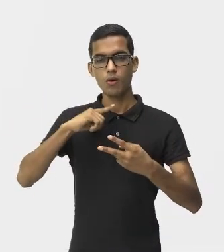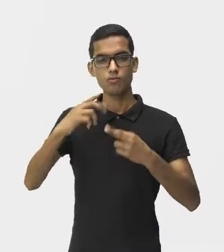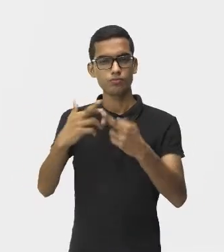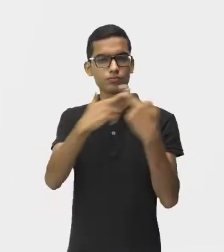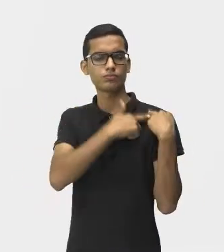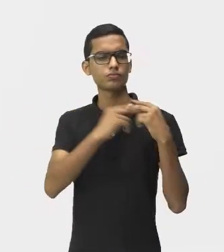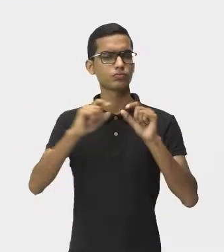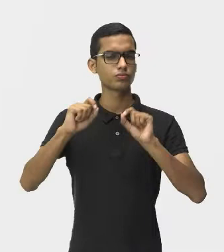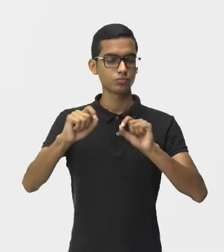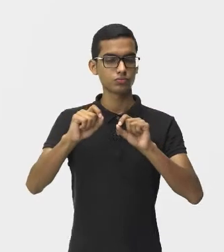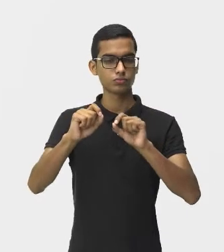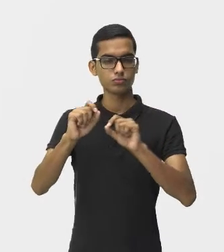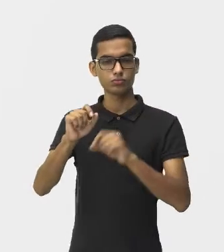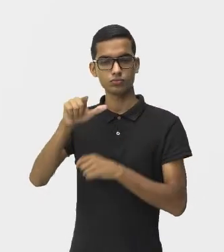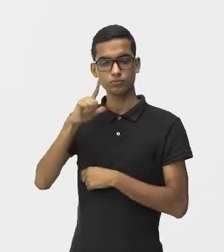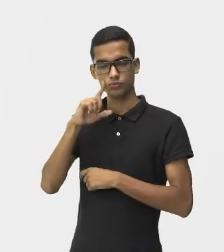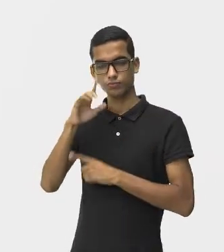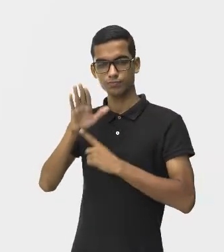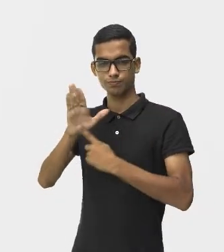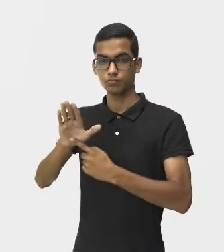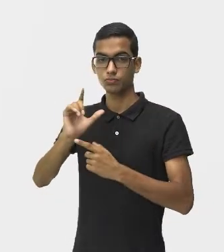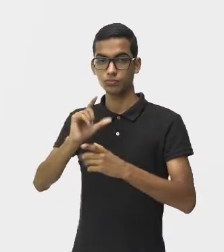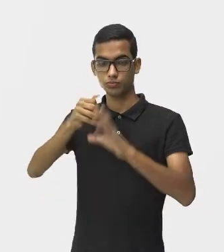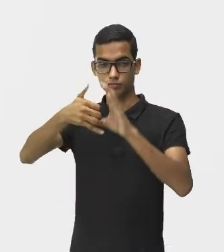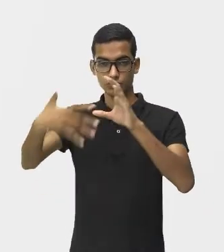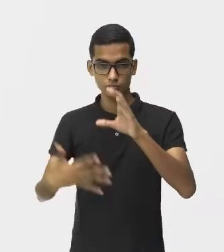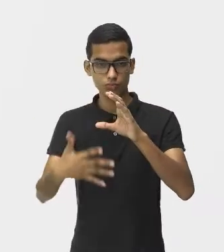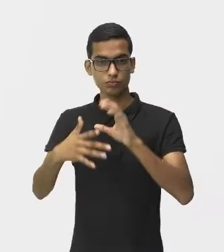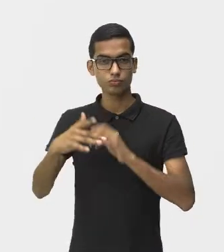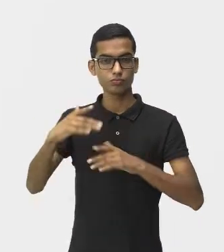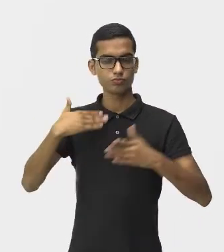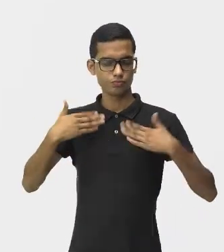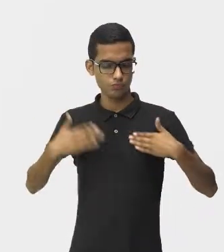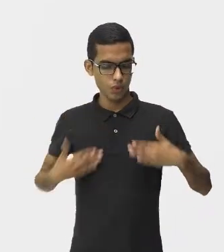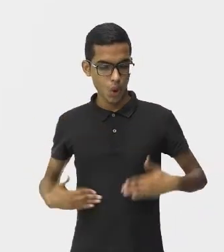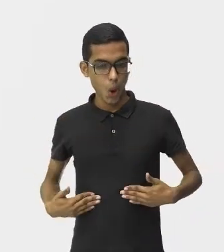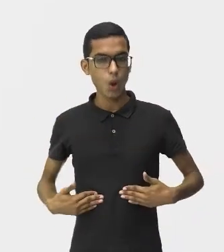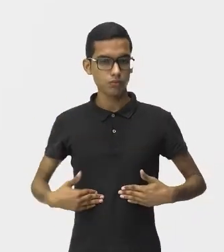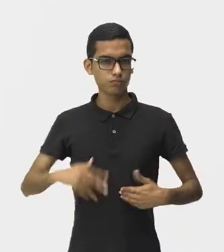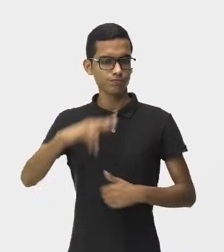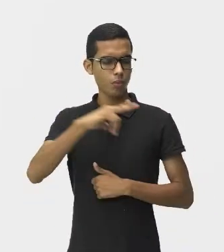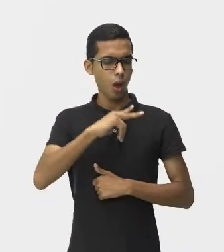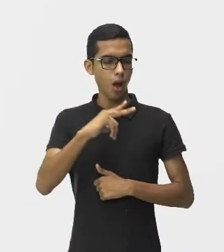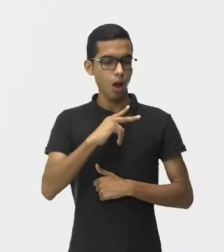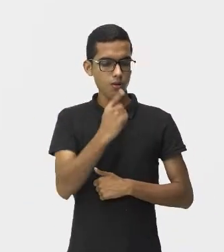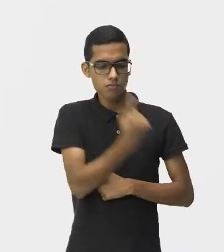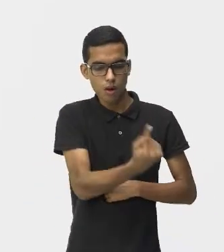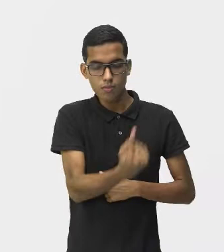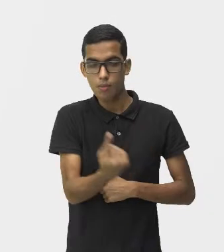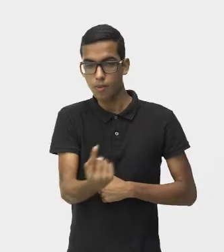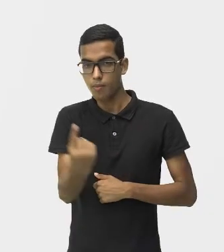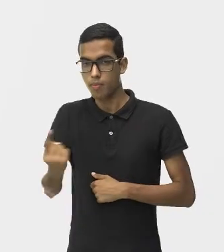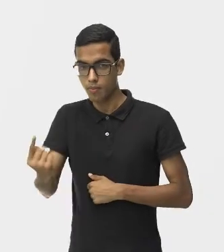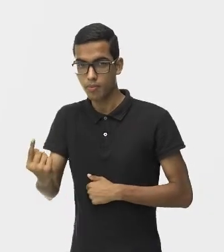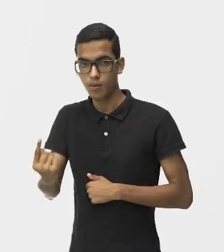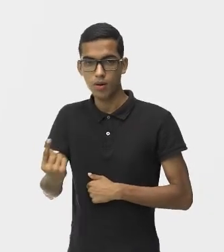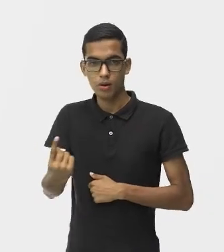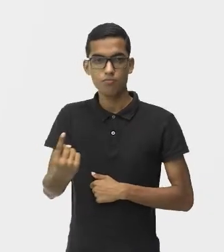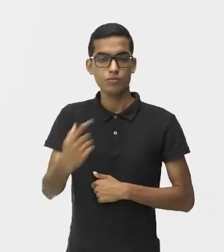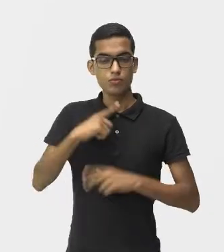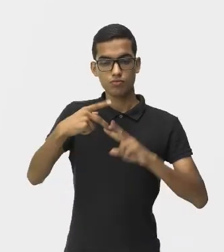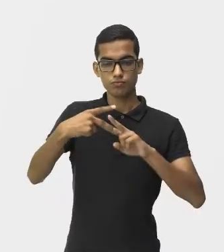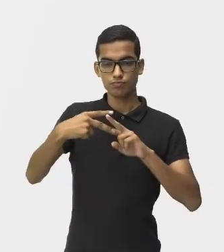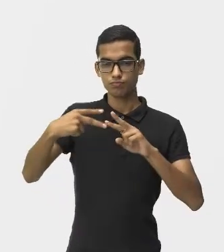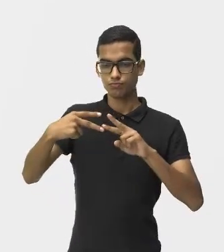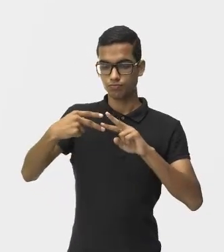definir as características físicas particulares de cada indivíduo. Né? Então, é o gene que vai definir ali a cor dos meus